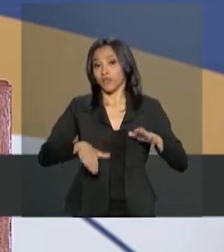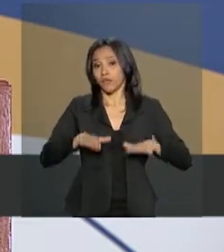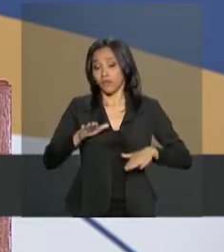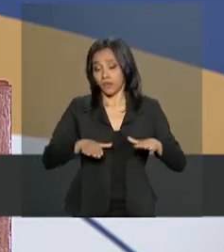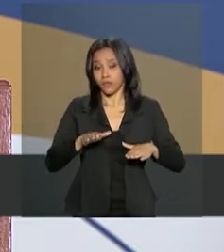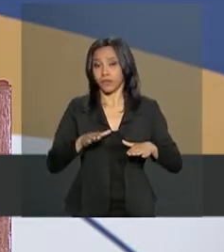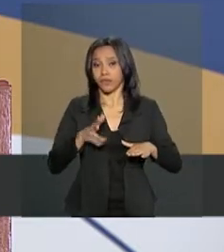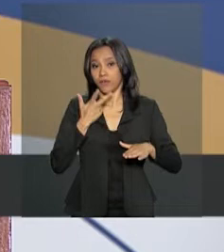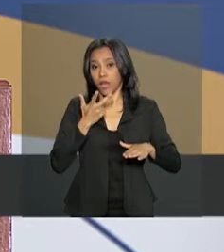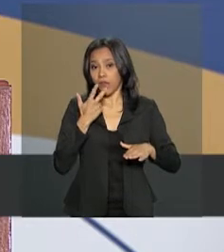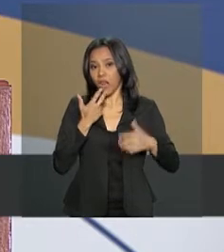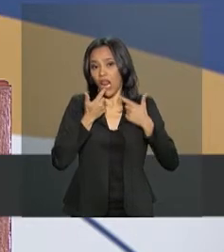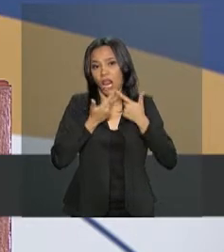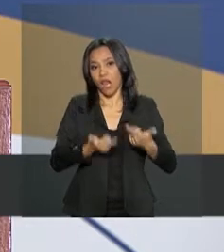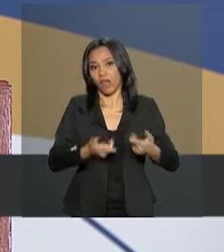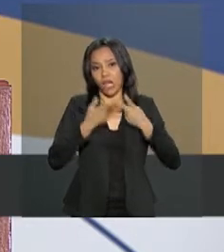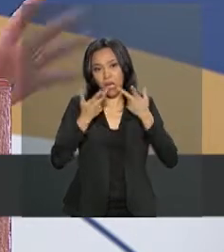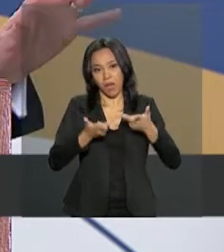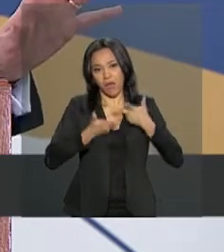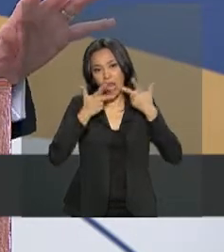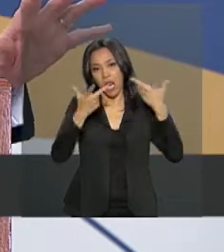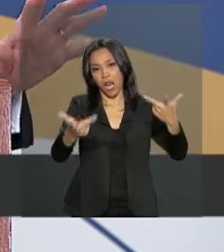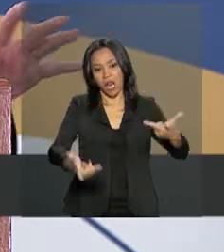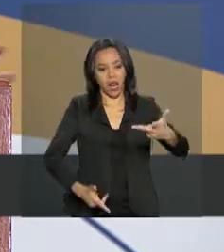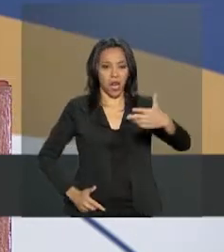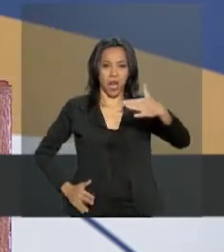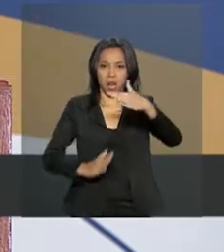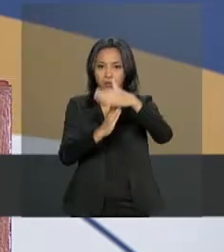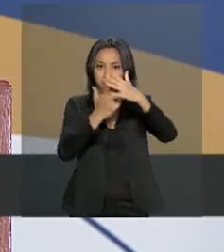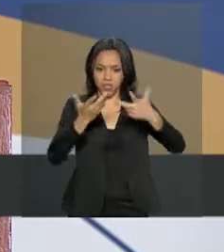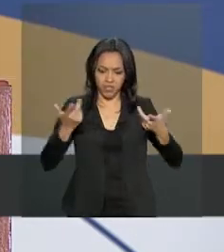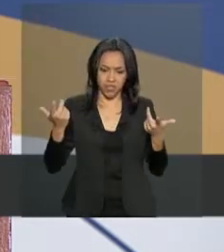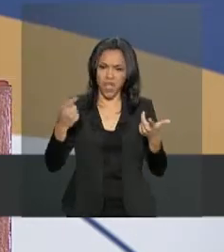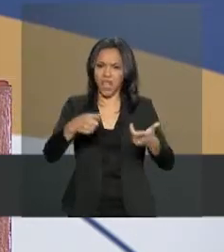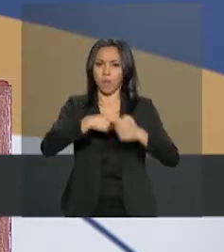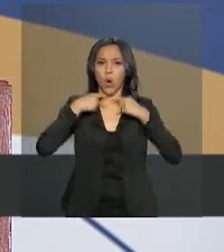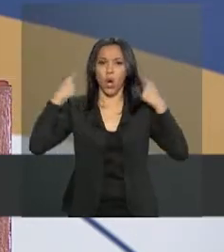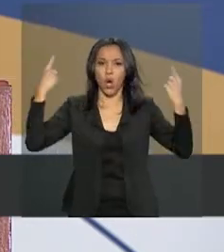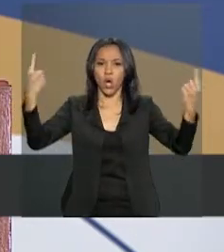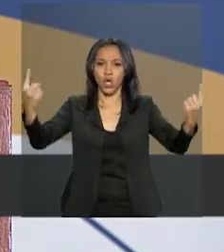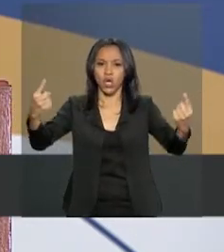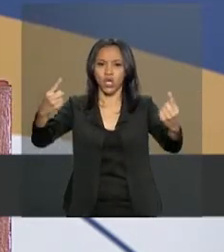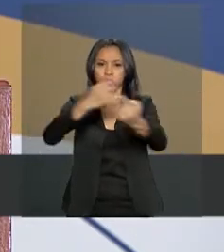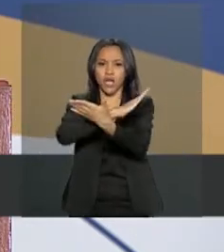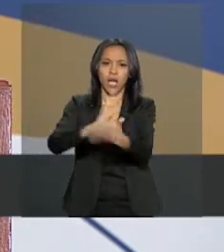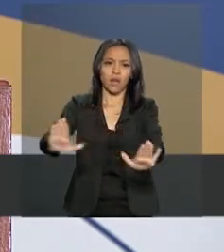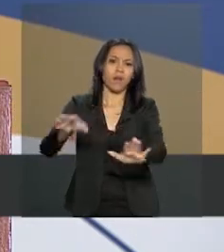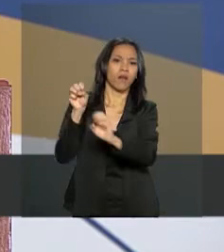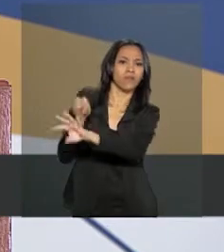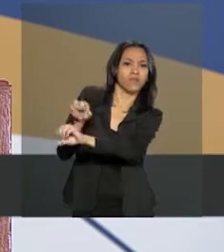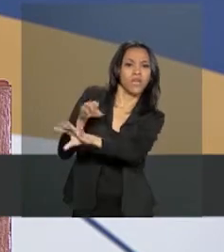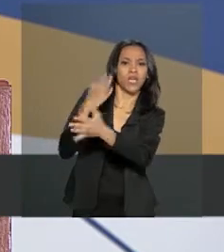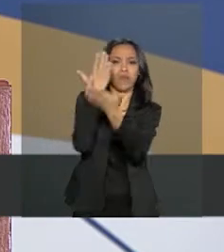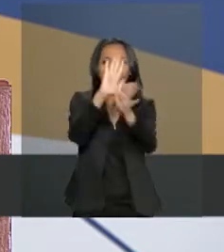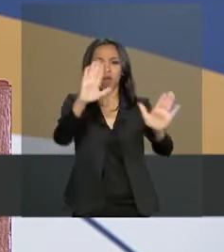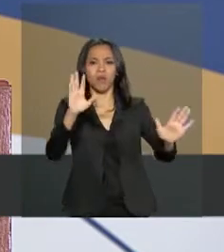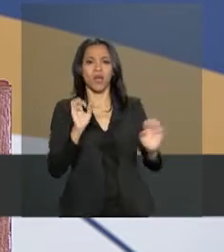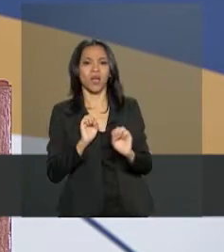teto dos gastos era era até aqui na morte que acabar com uma educação saúde turismo